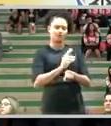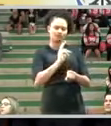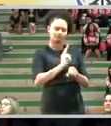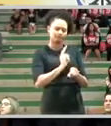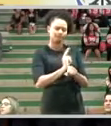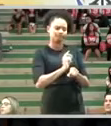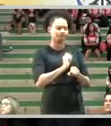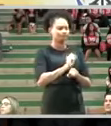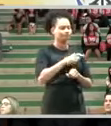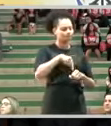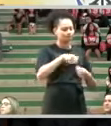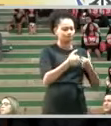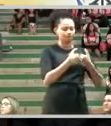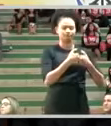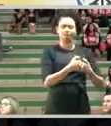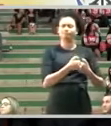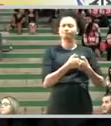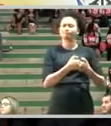a arca.